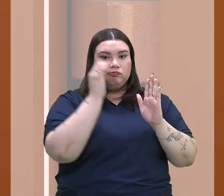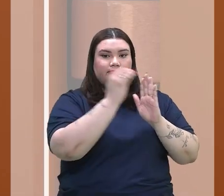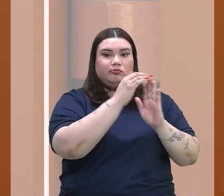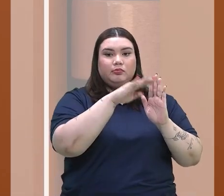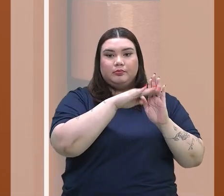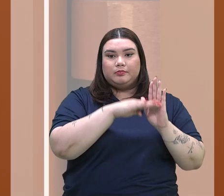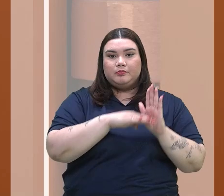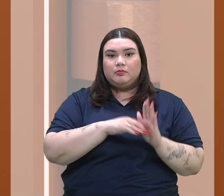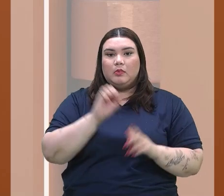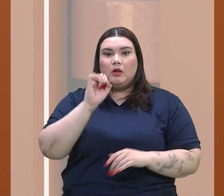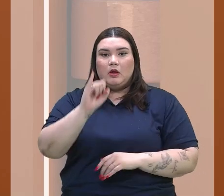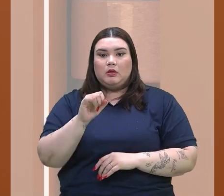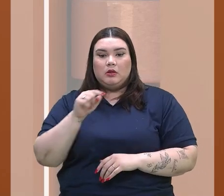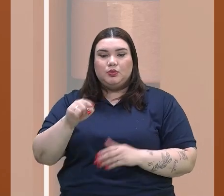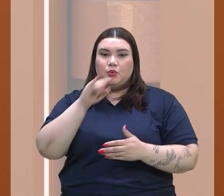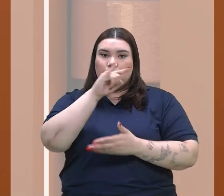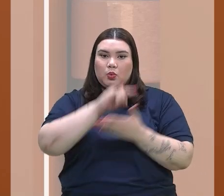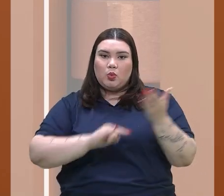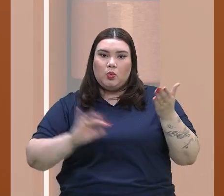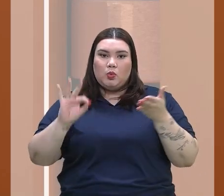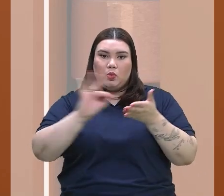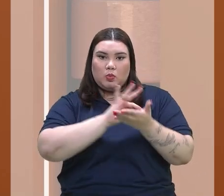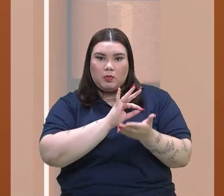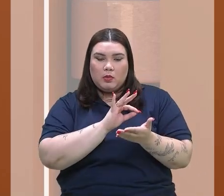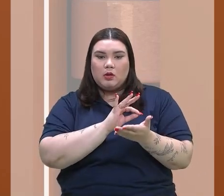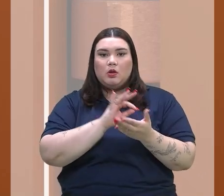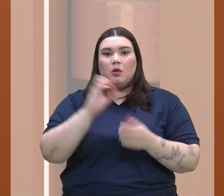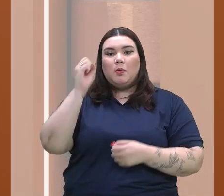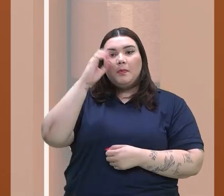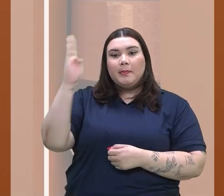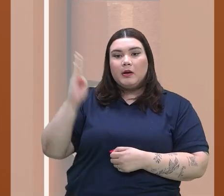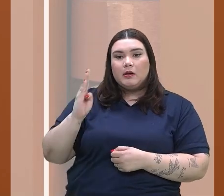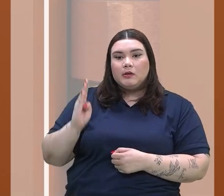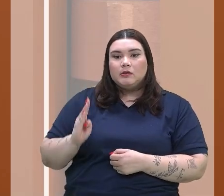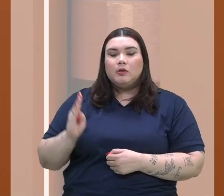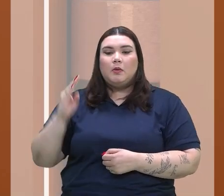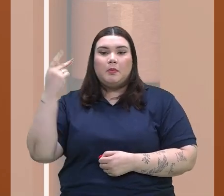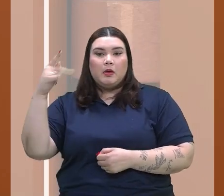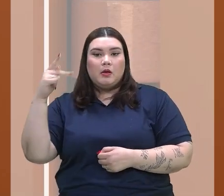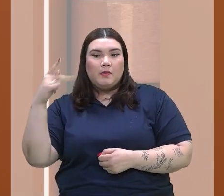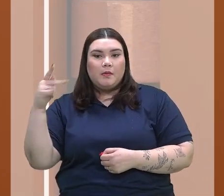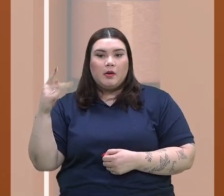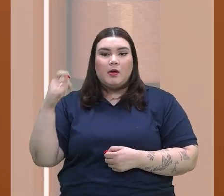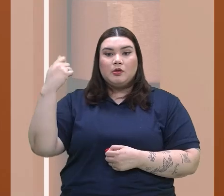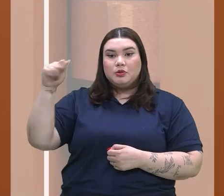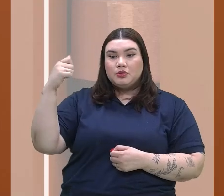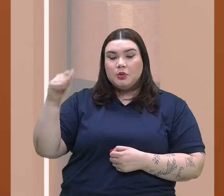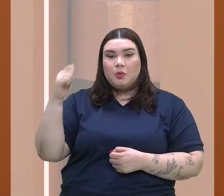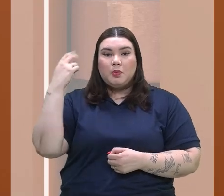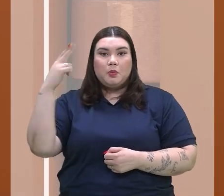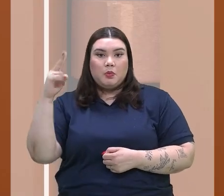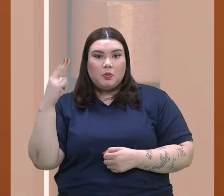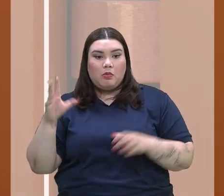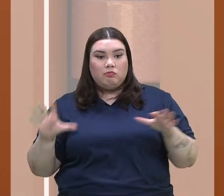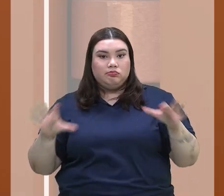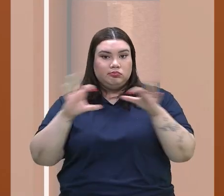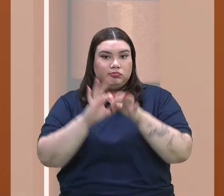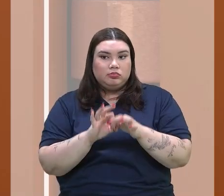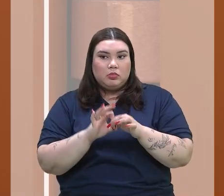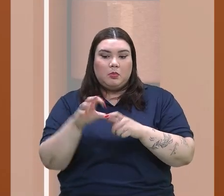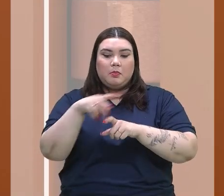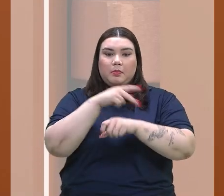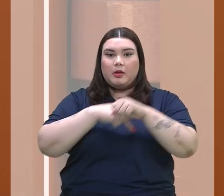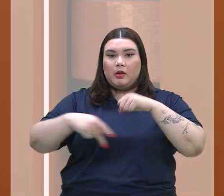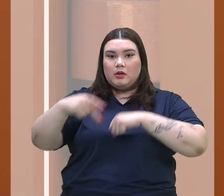caso, quando tem esse tratado de assunção entre o Brasil, entre o Paraguai, entre a Argentina e entre o Uruguai, esses